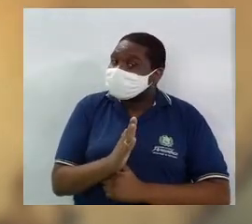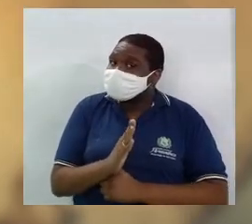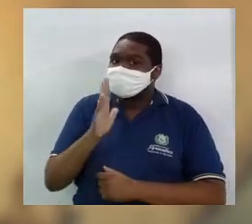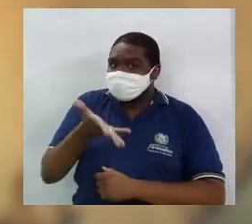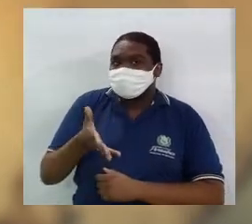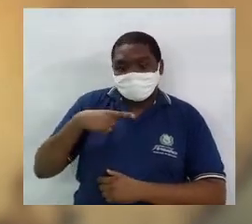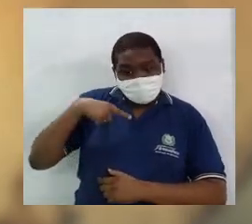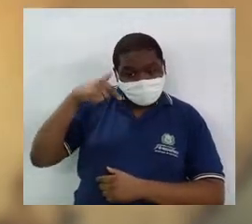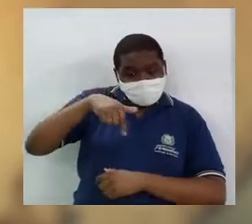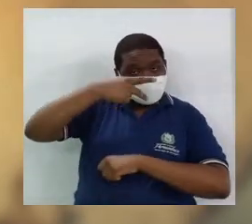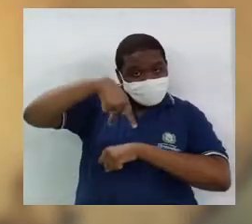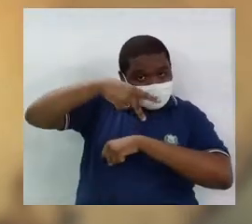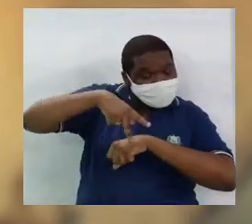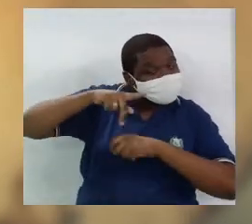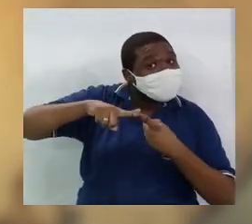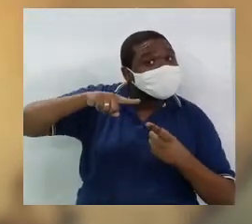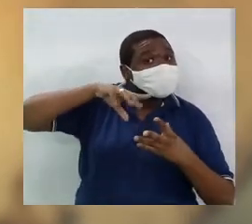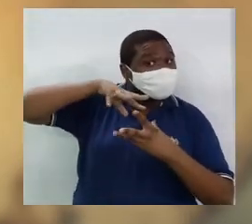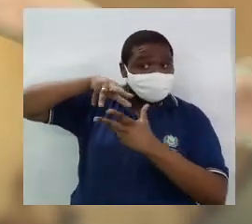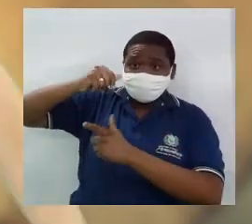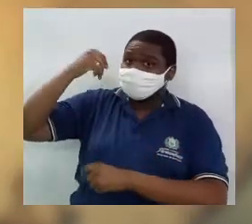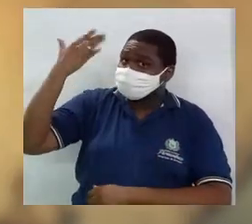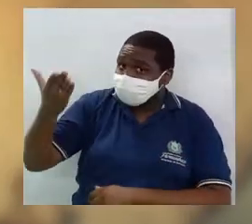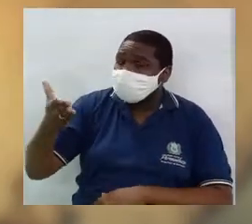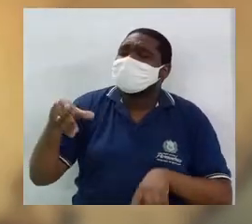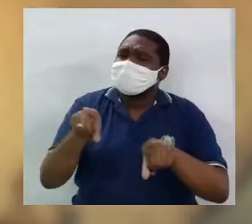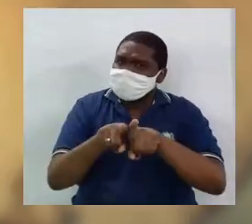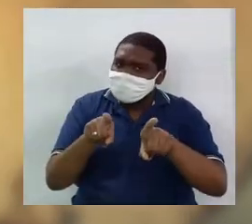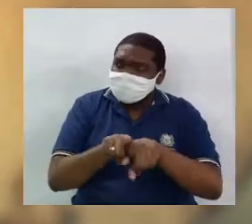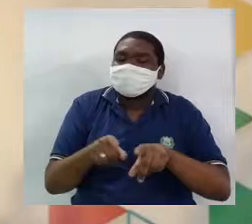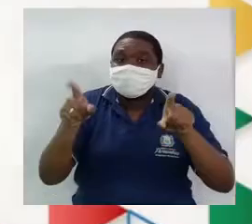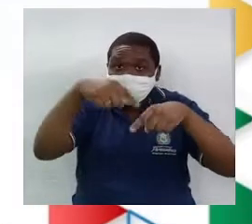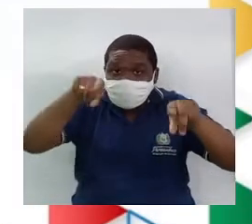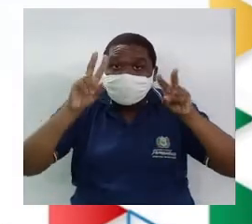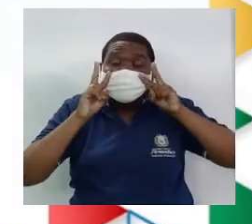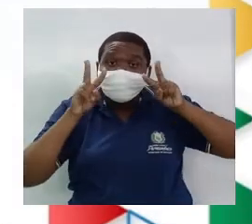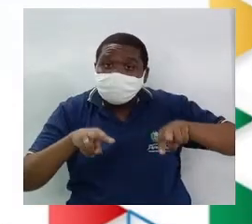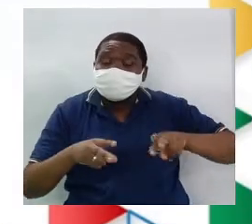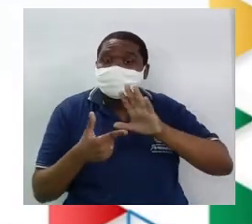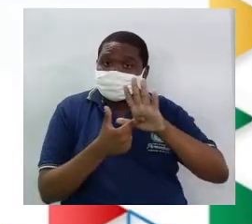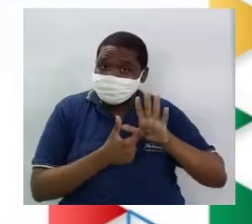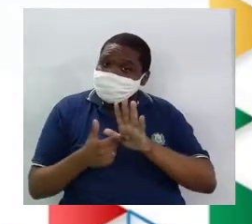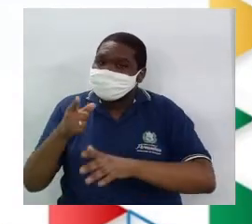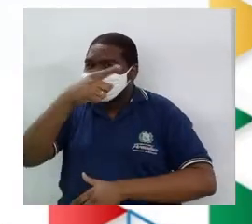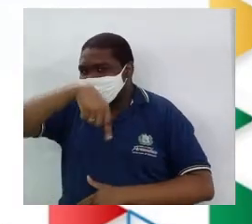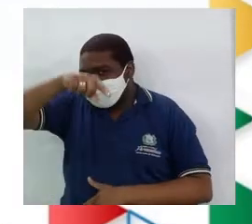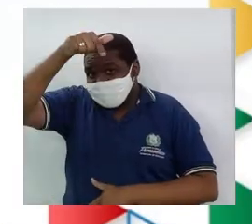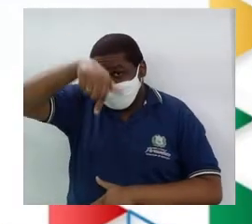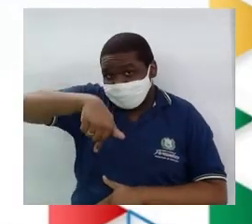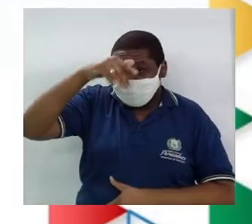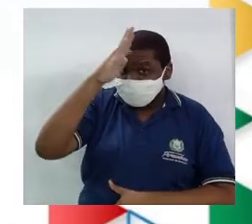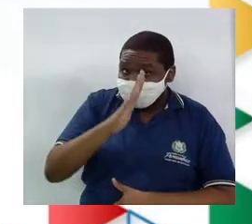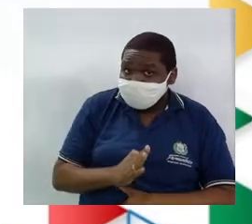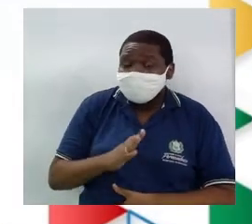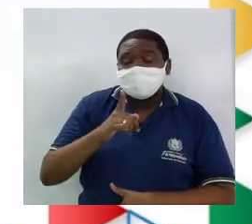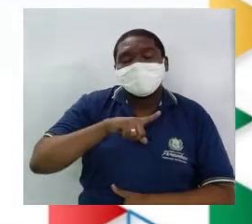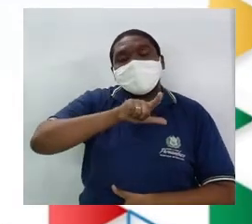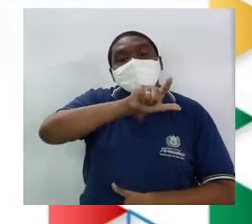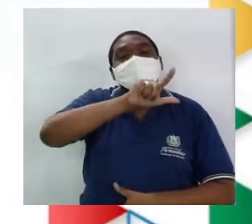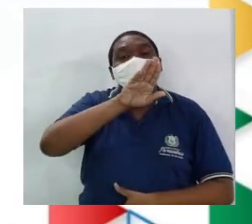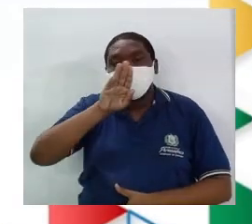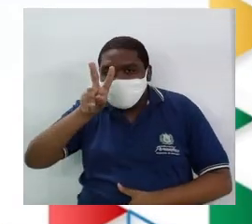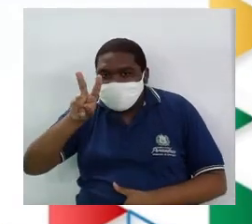em nosso país e no exterior também. Vejam só na tela o que trago para vocês. No Brasil, a